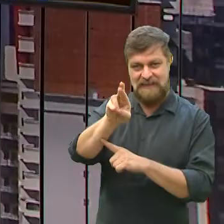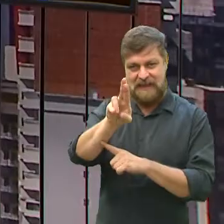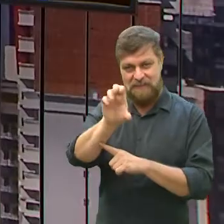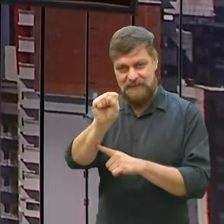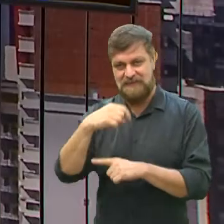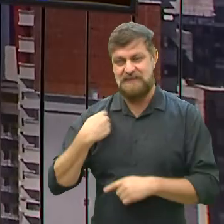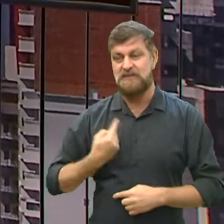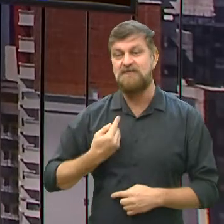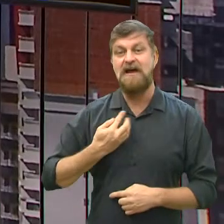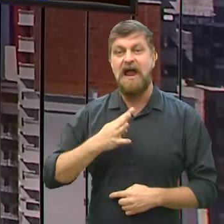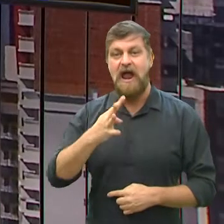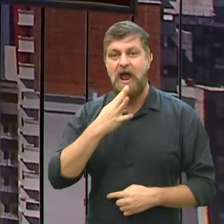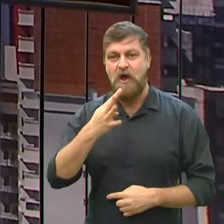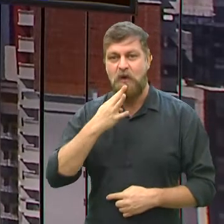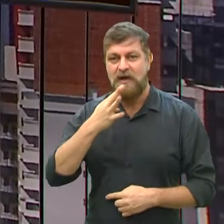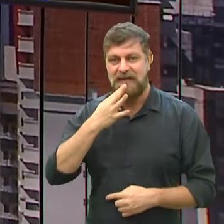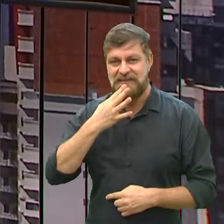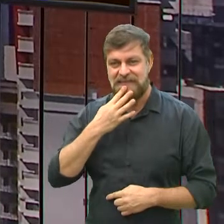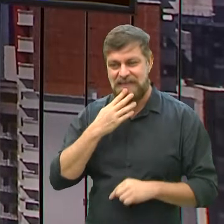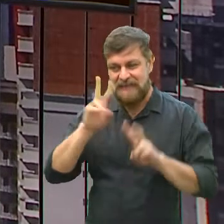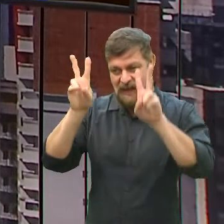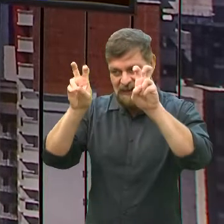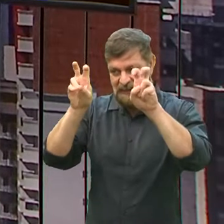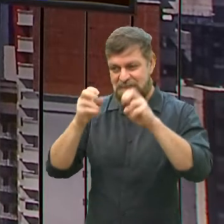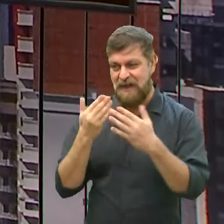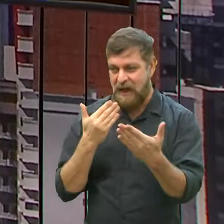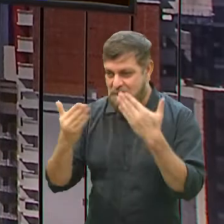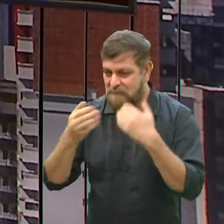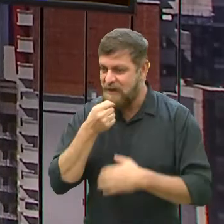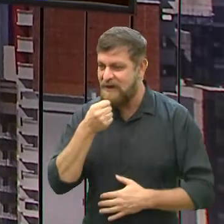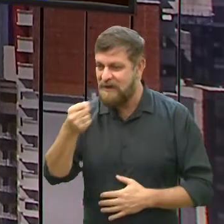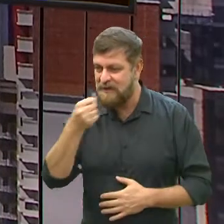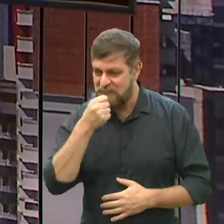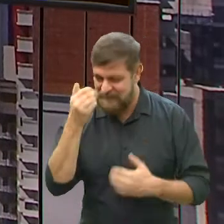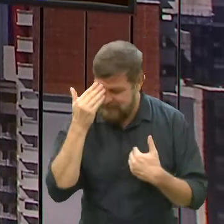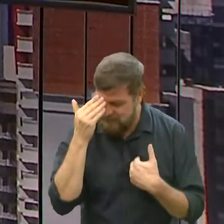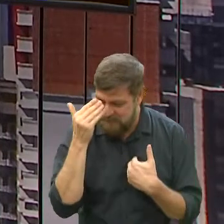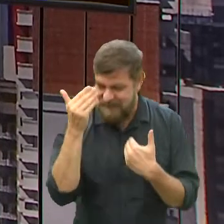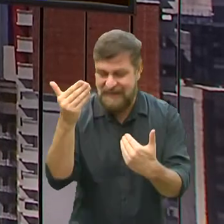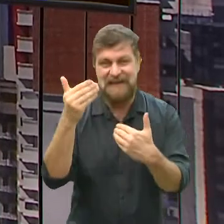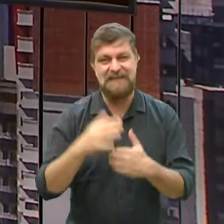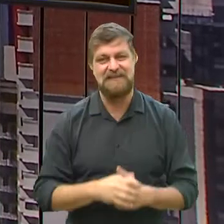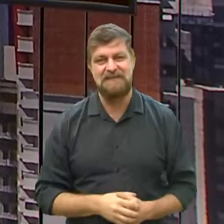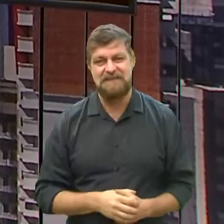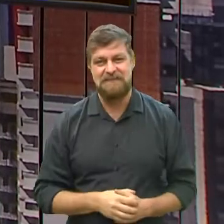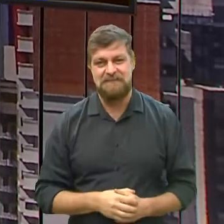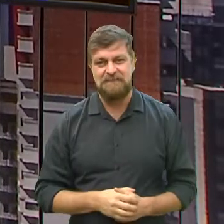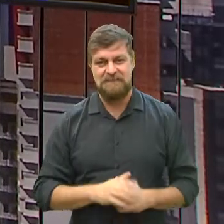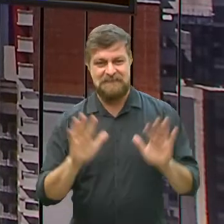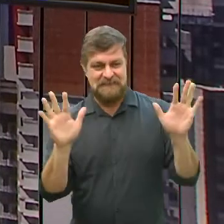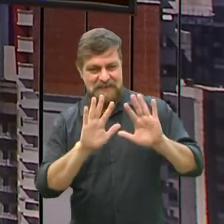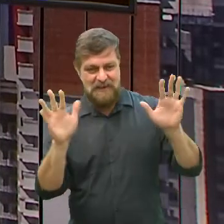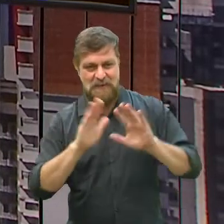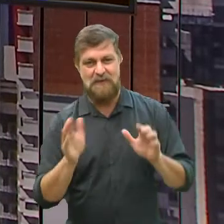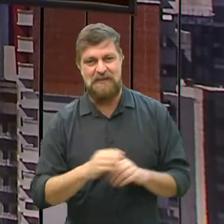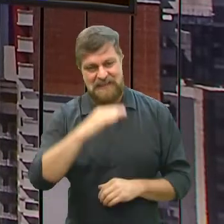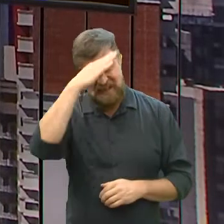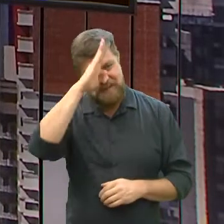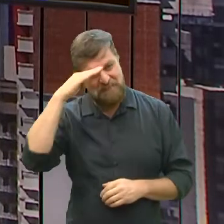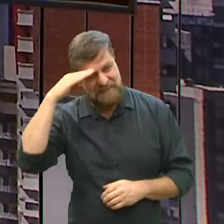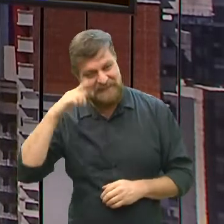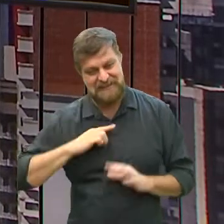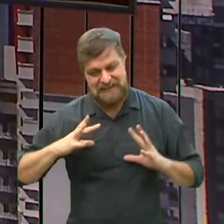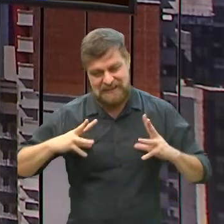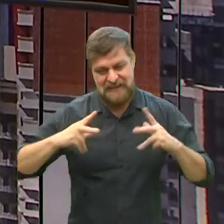trabalho. Tamires, seja bem-vinda. Obrigada pela sua entrevista aqui com a gente no Giro Ambiental. Olá, Mariana e todos que